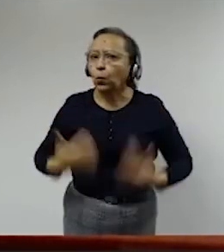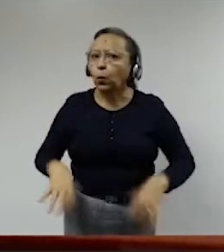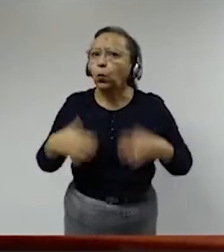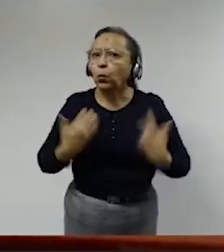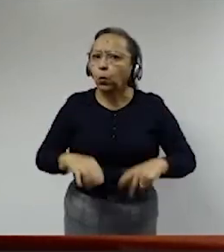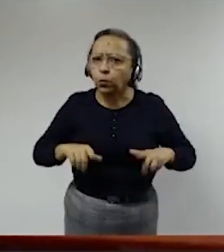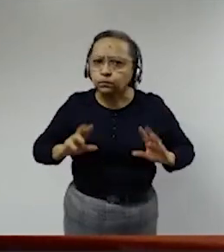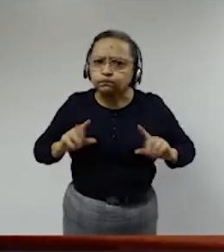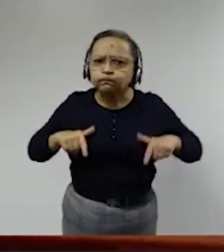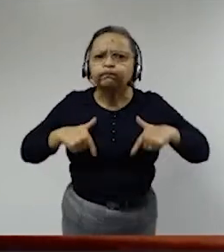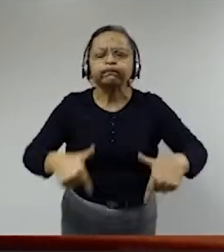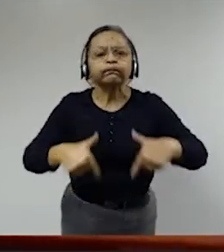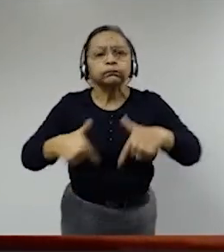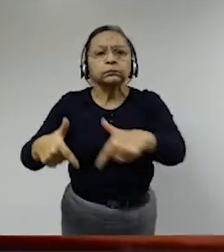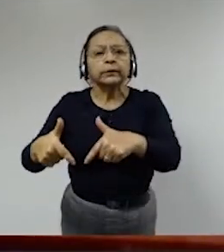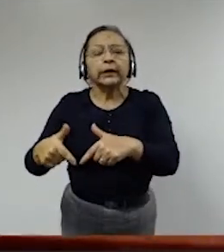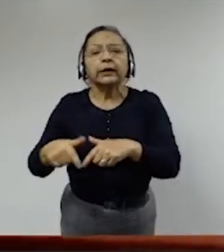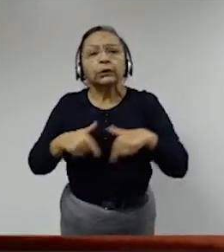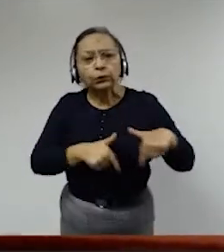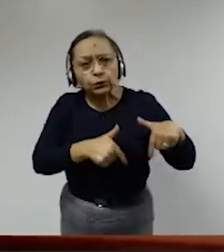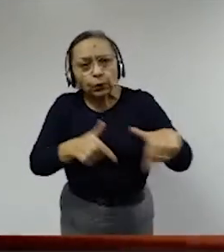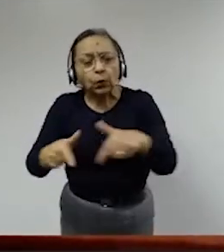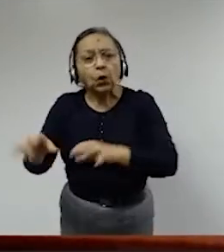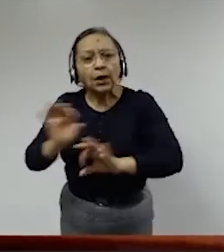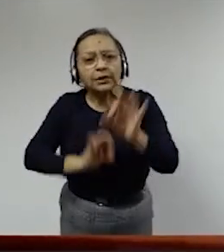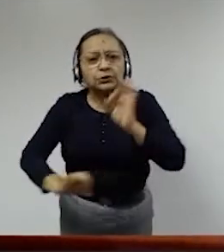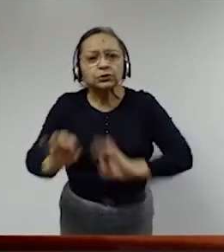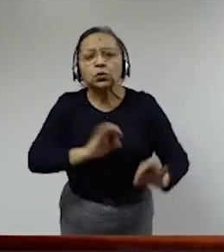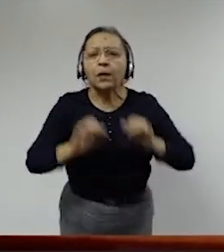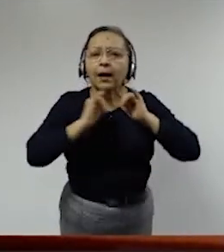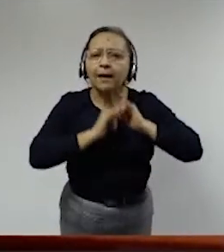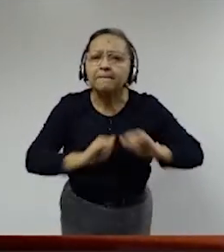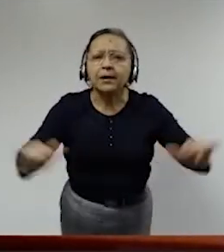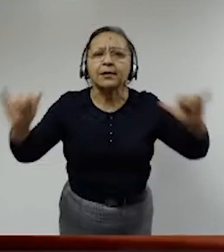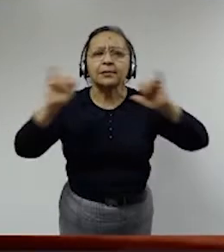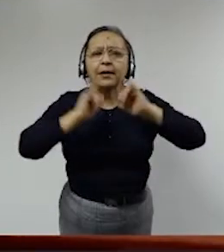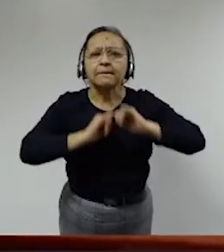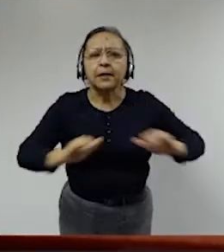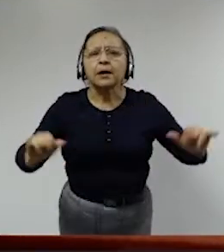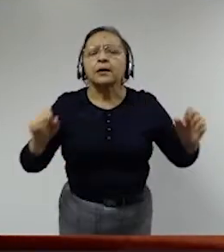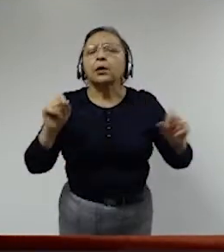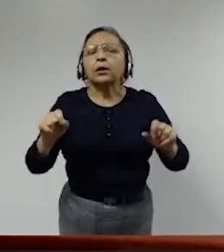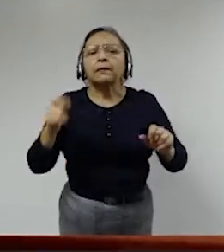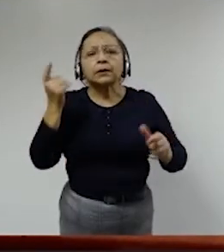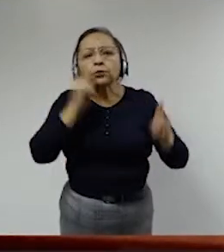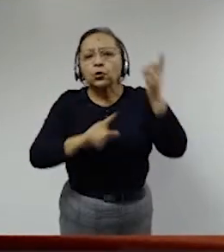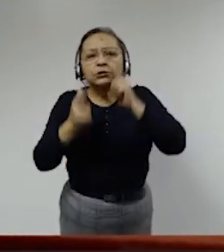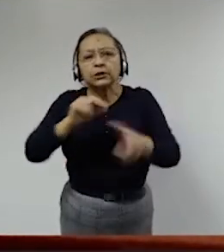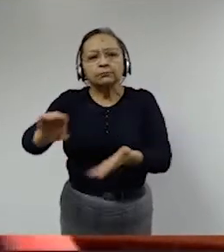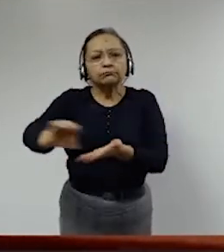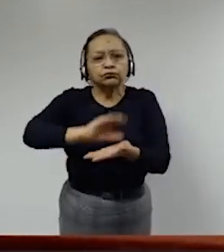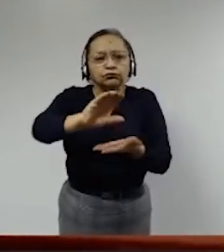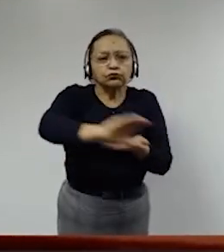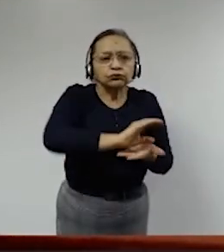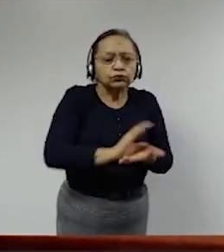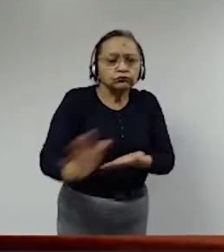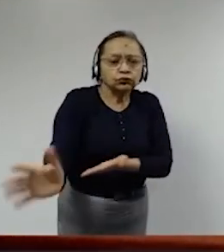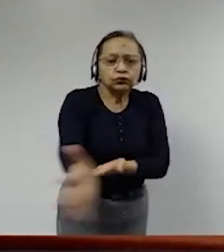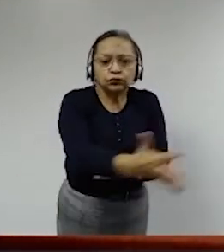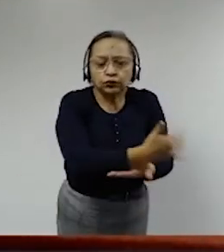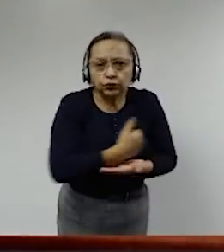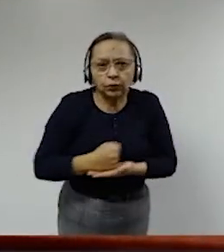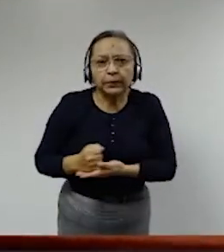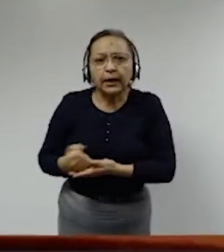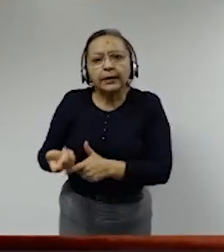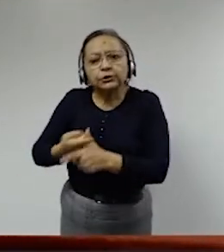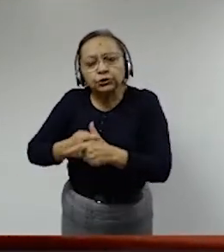de Teatro do Rio de Janeiro é muito ativa e organizou uma grande campanha, né, para que, né, houvesse